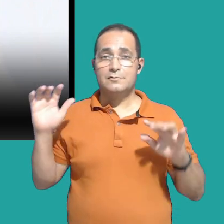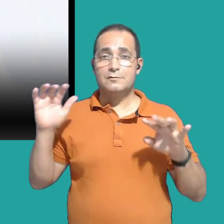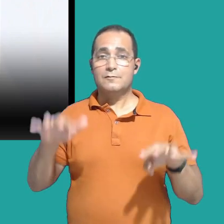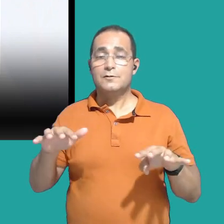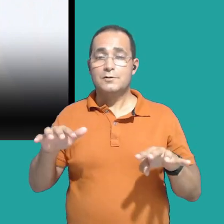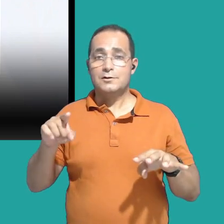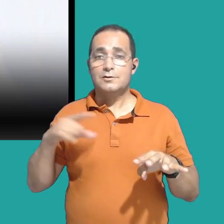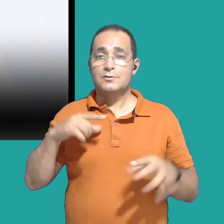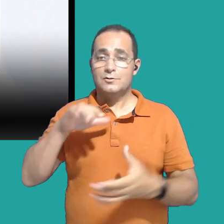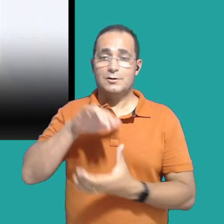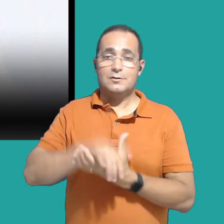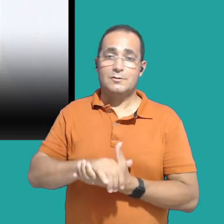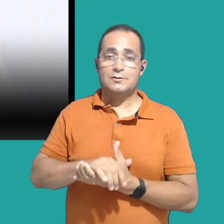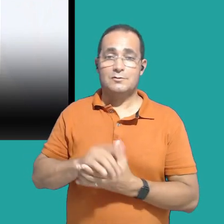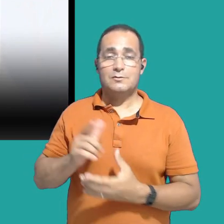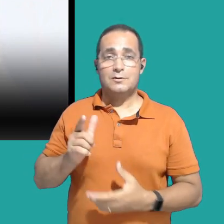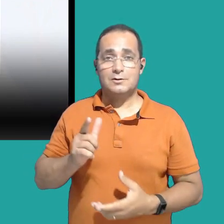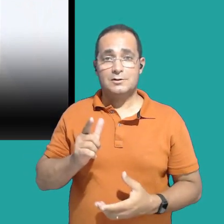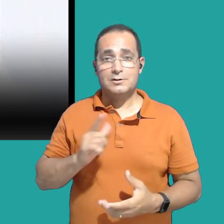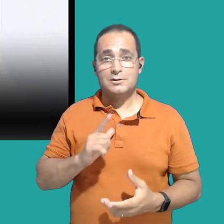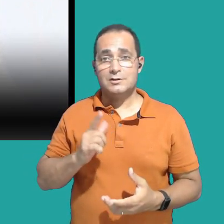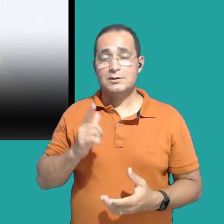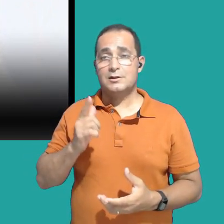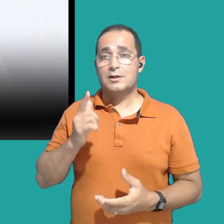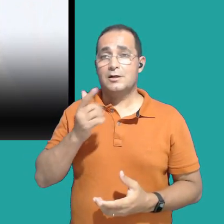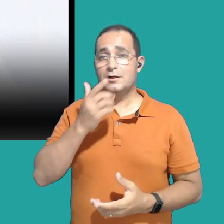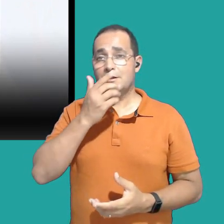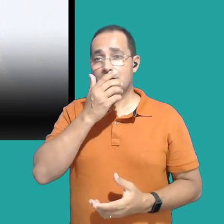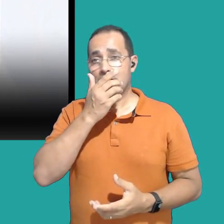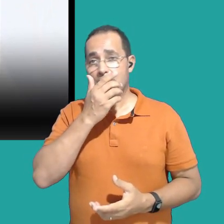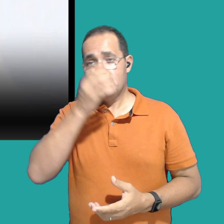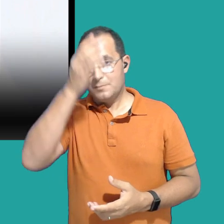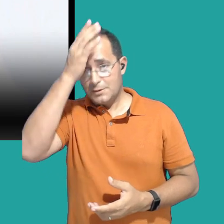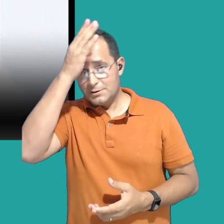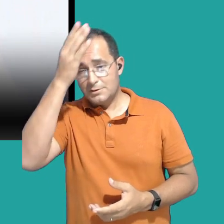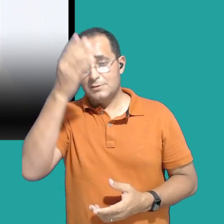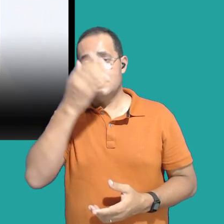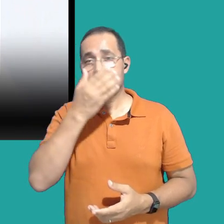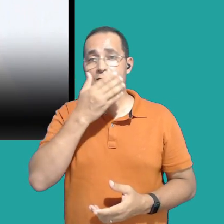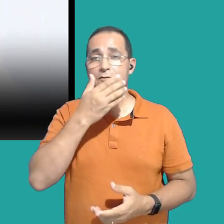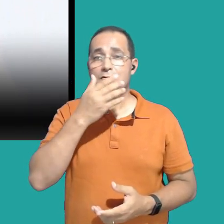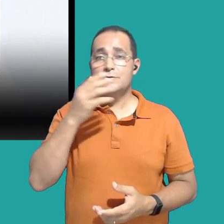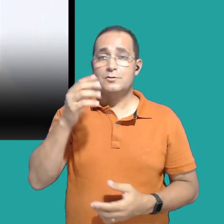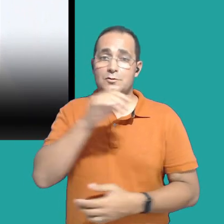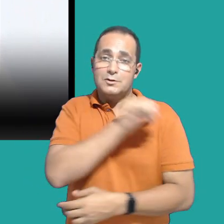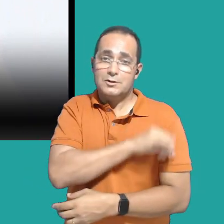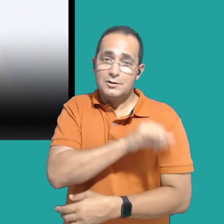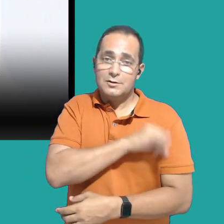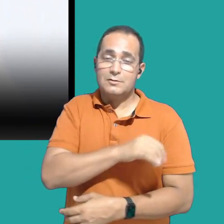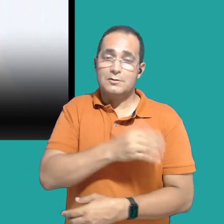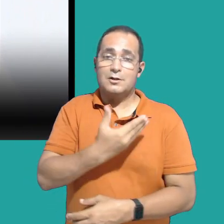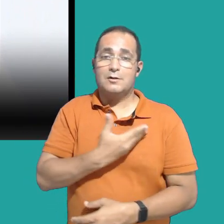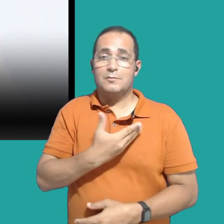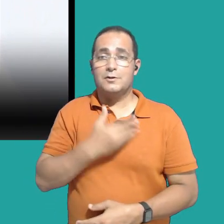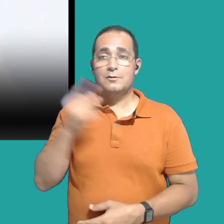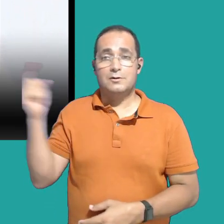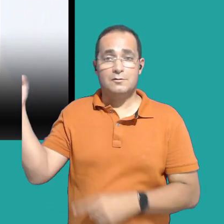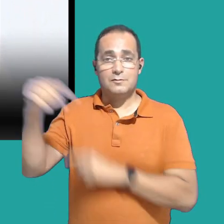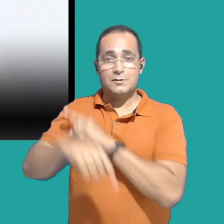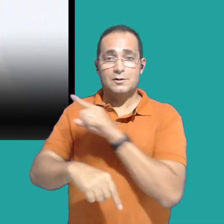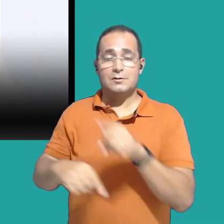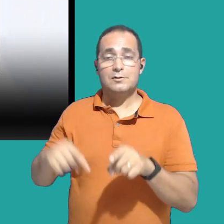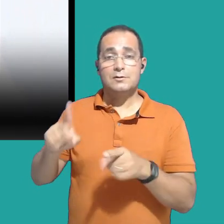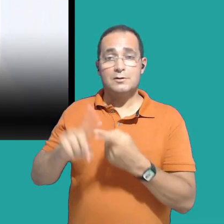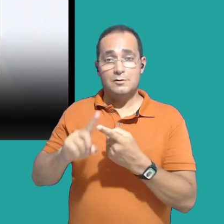bom porque tinha público com deficiência visual no nosso casamento, então tinha padrinhos que vieram do Rio, que